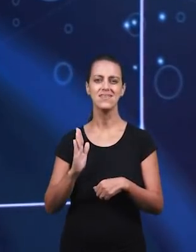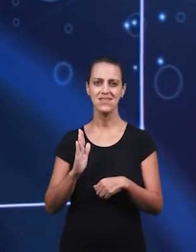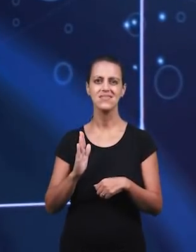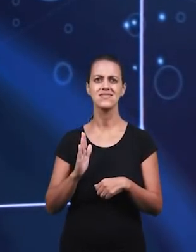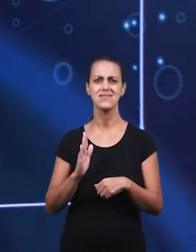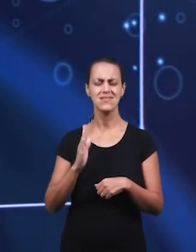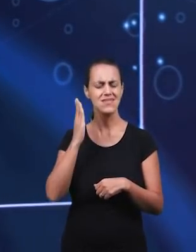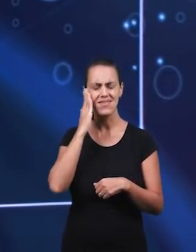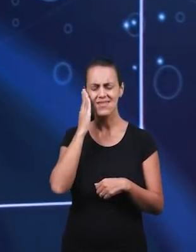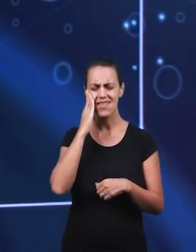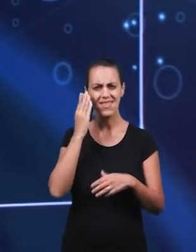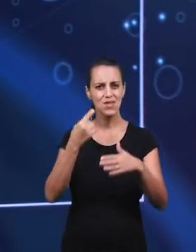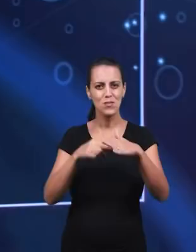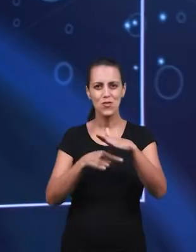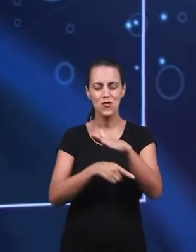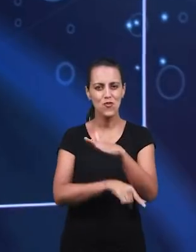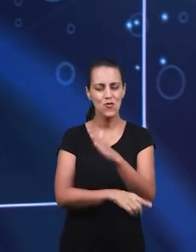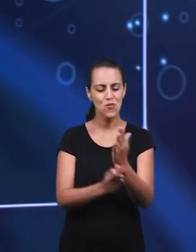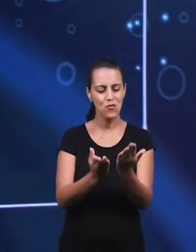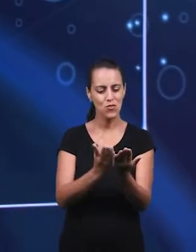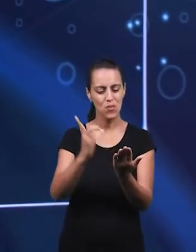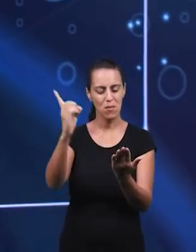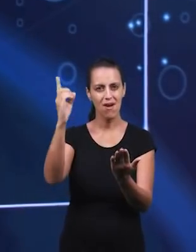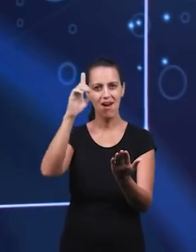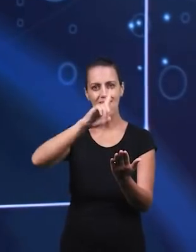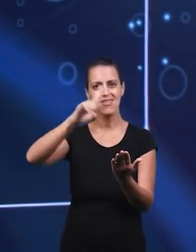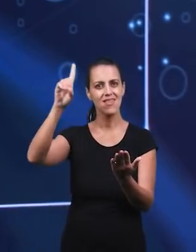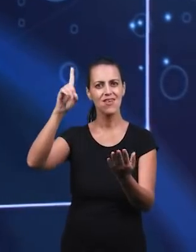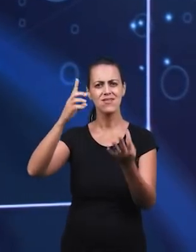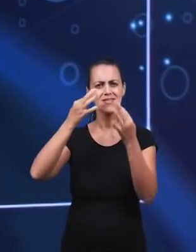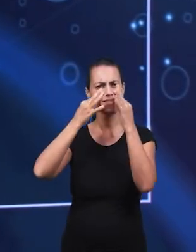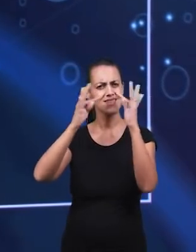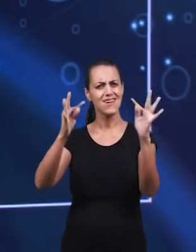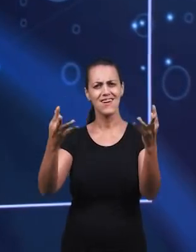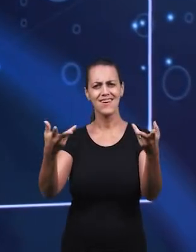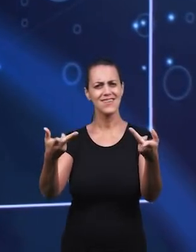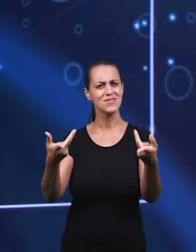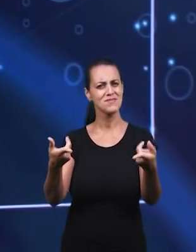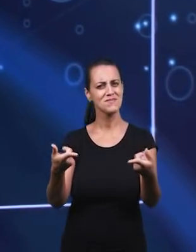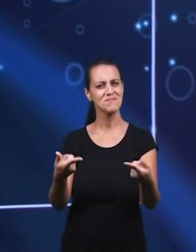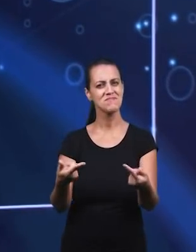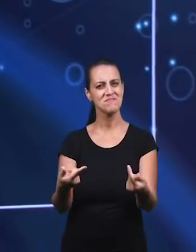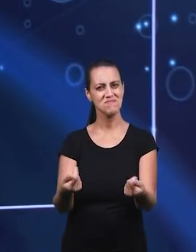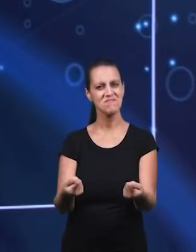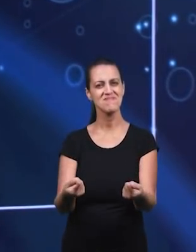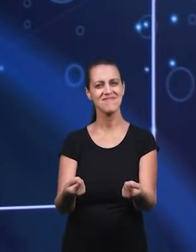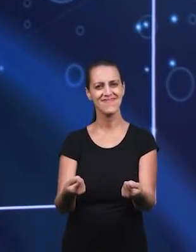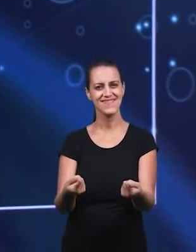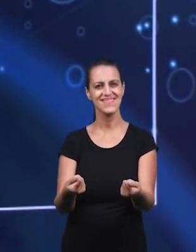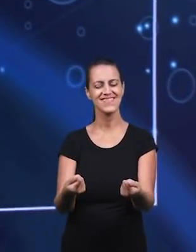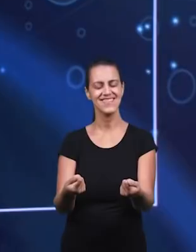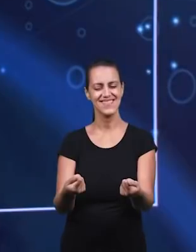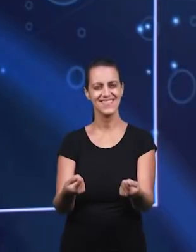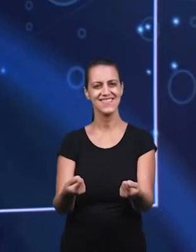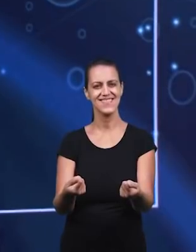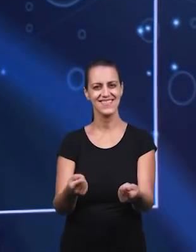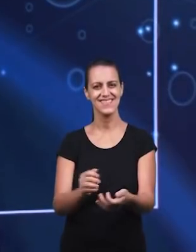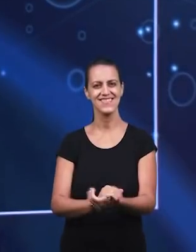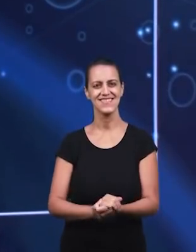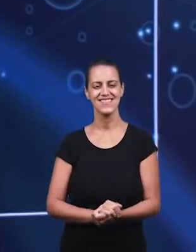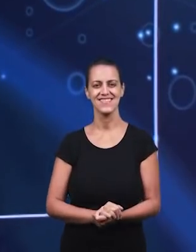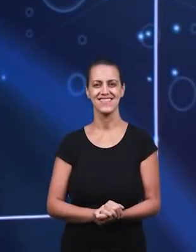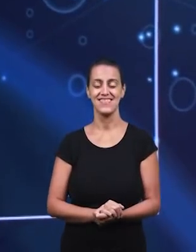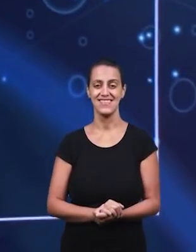tenho obtido um entendimento mais profundo da palavra de Deus. Irmã, esse testemunho é glorioso, é maravilhoso para nós ouvirmos